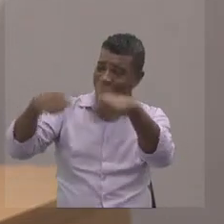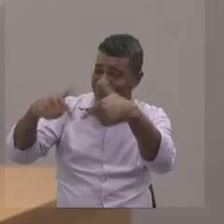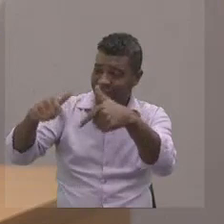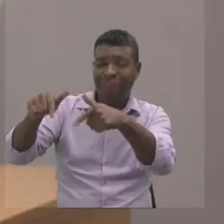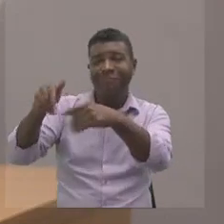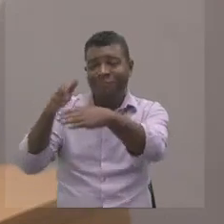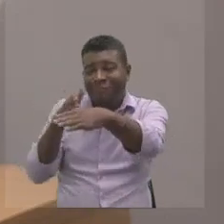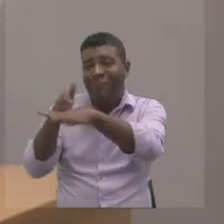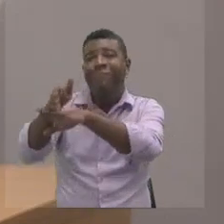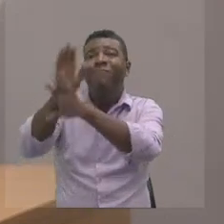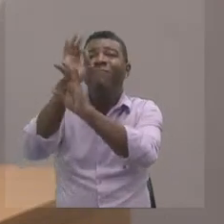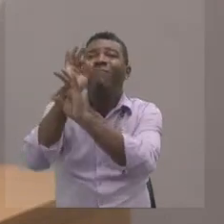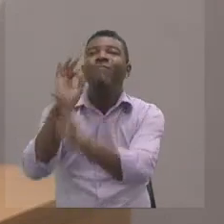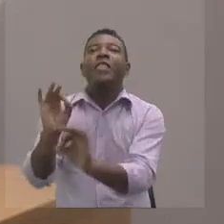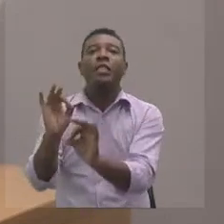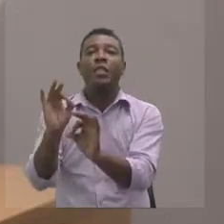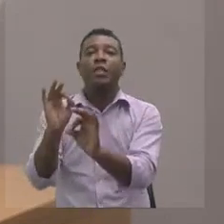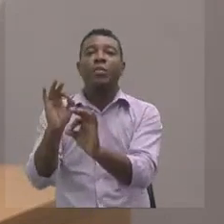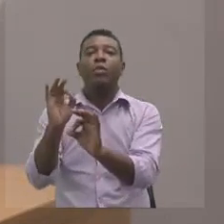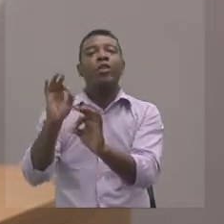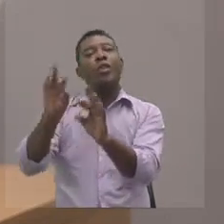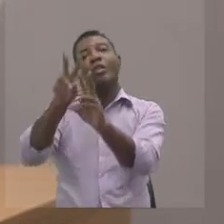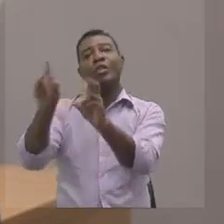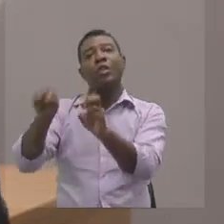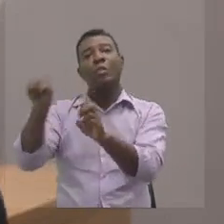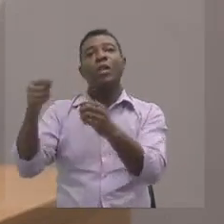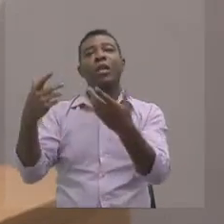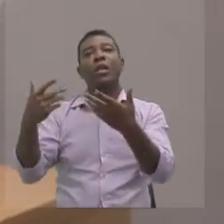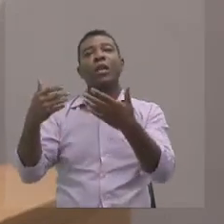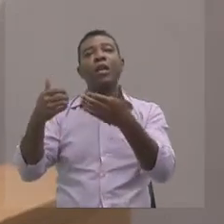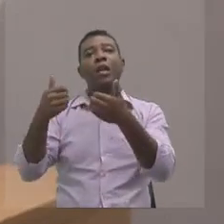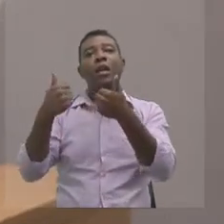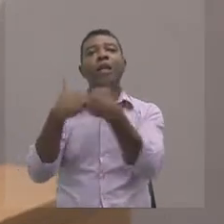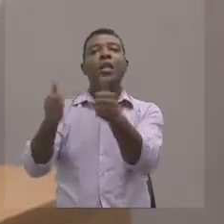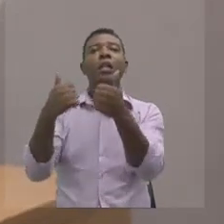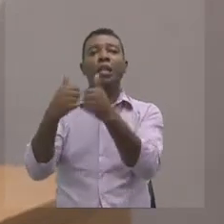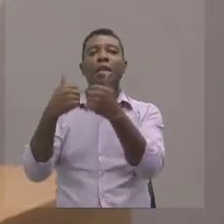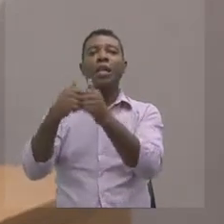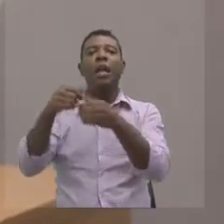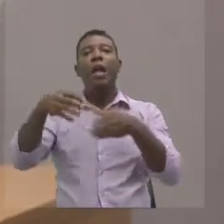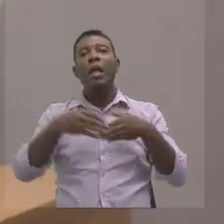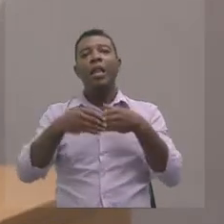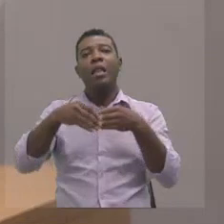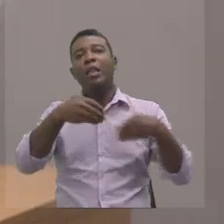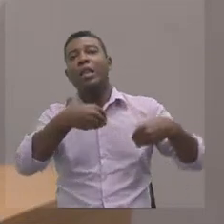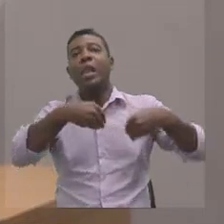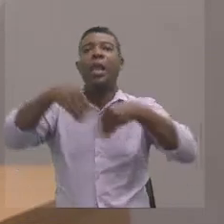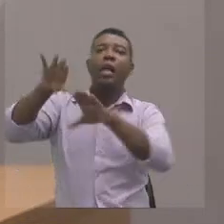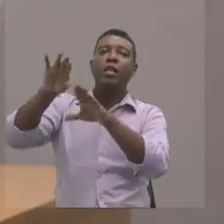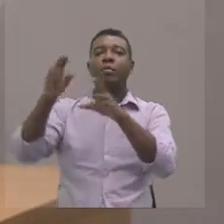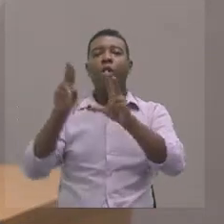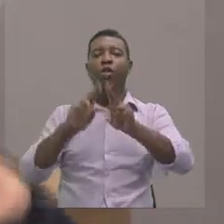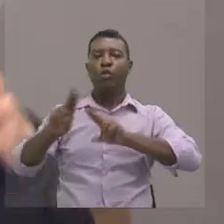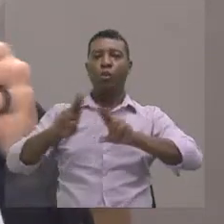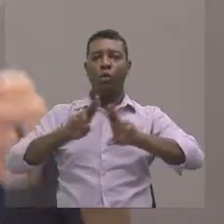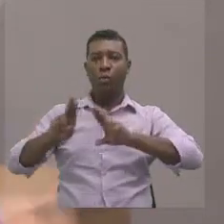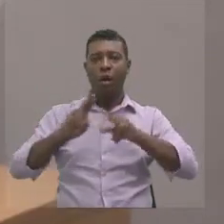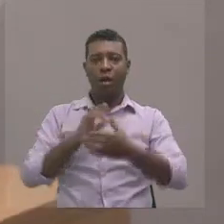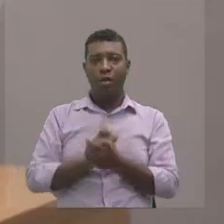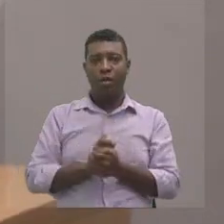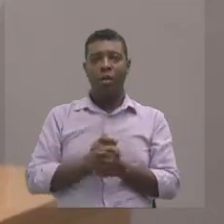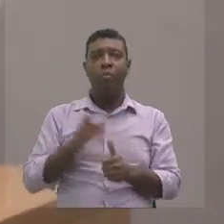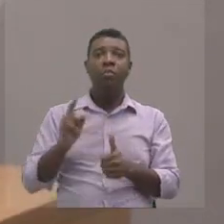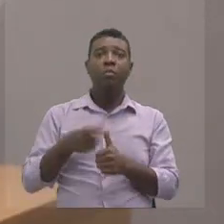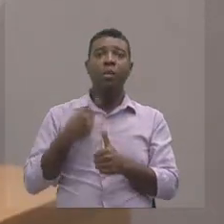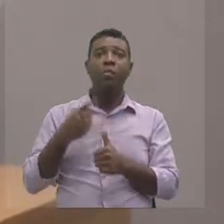aspecto do transporte Metropolitano no aspecto do transporte urbano então primeiro queria começar com a questão do metrô